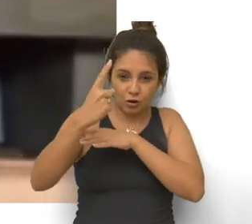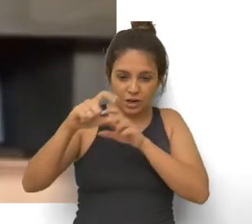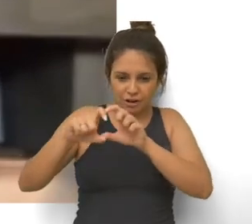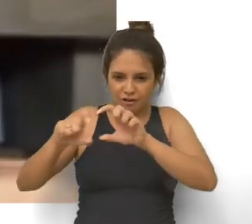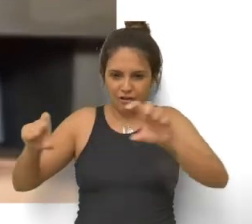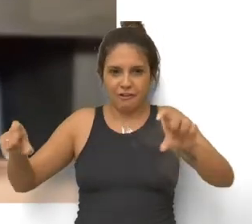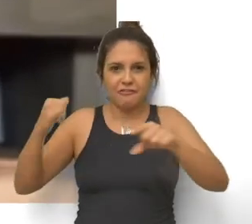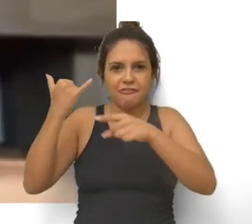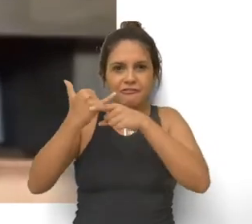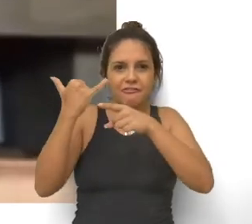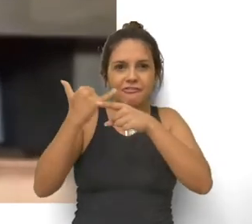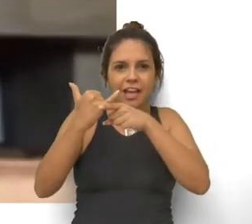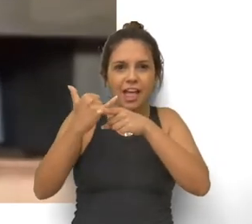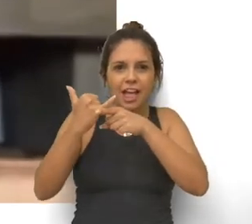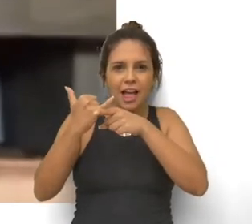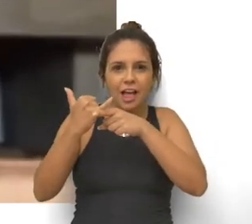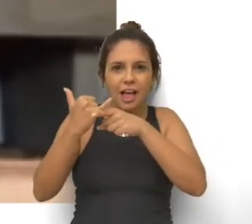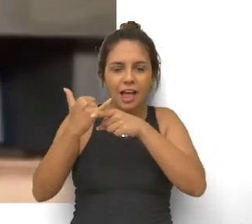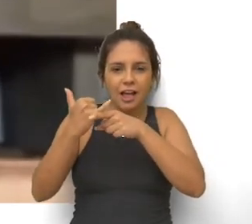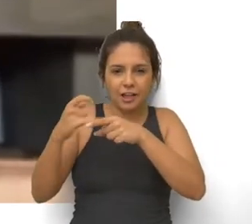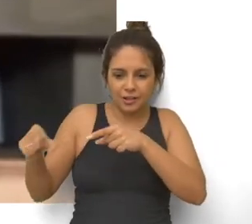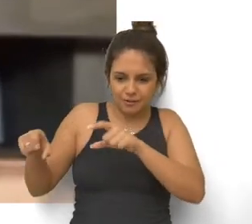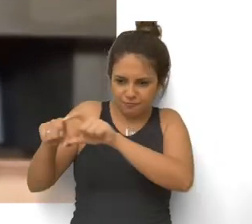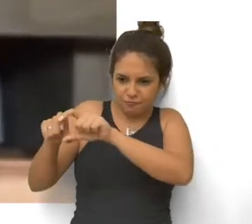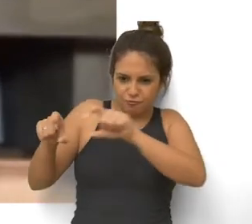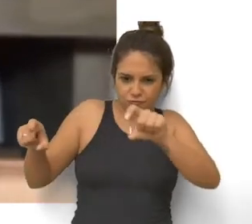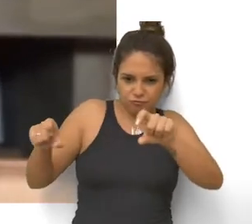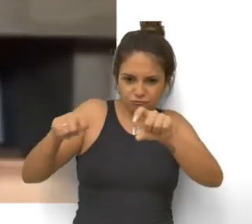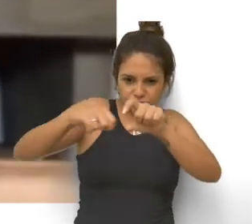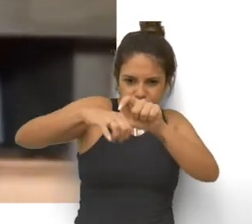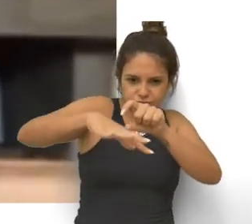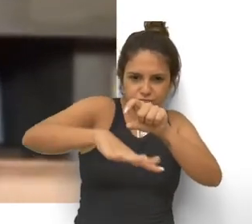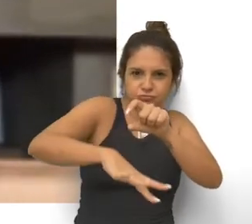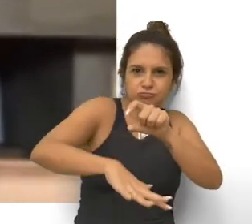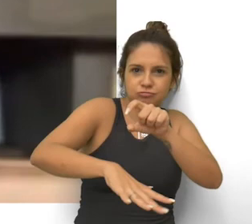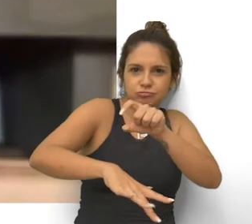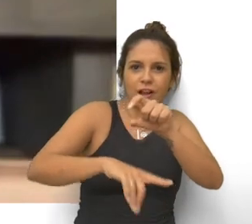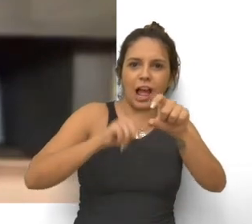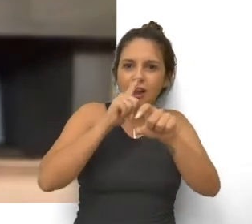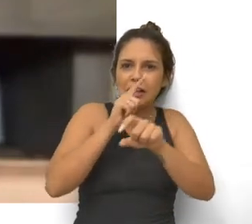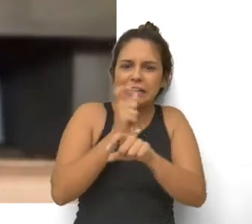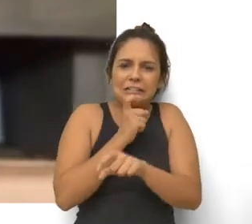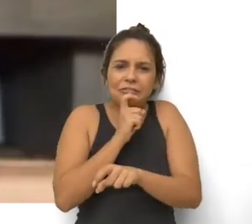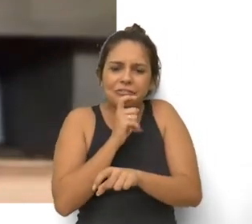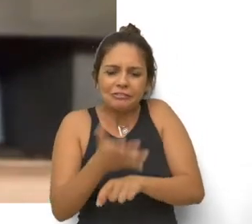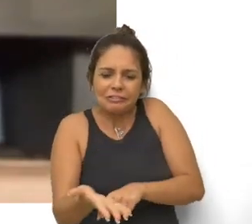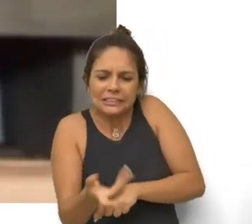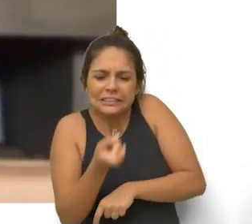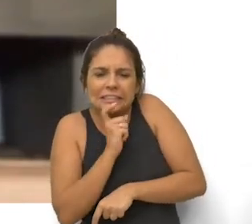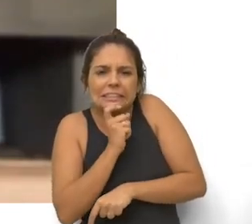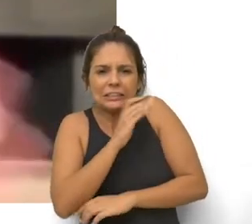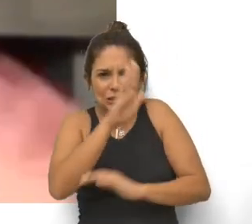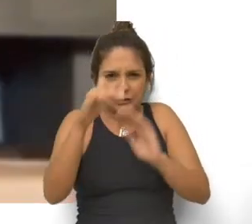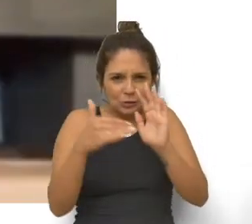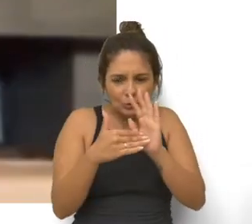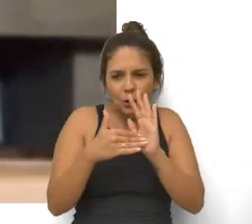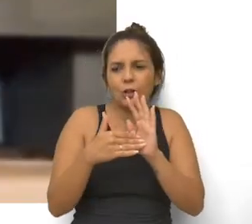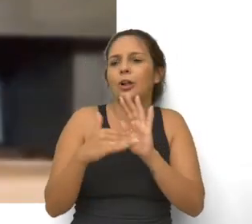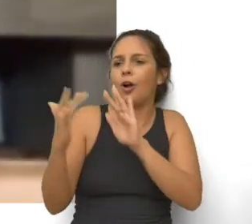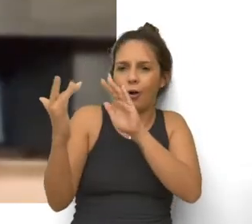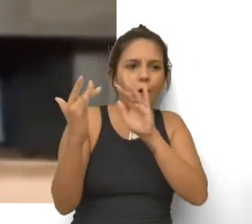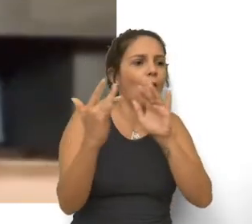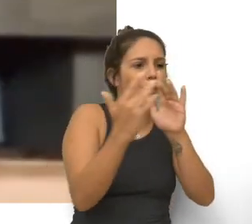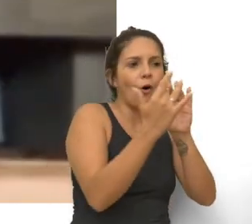de ferro, um fluxo espesso e forte. Está fria, gelada. Todos concordam há